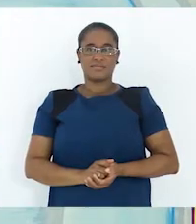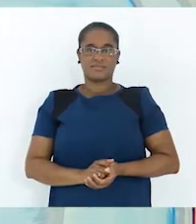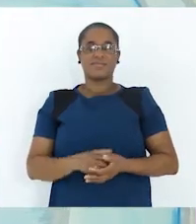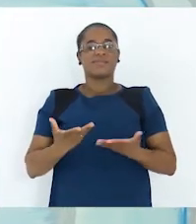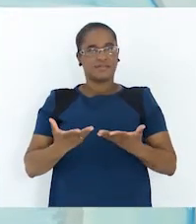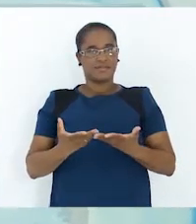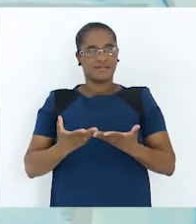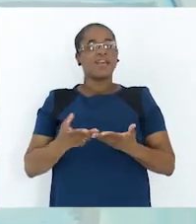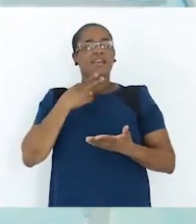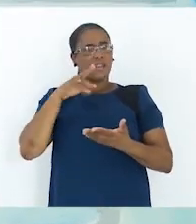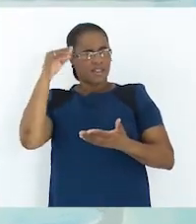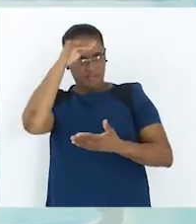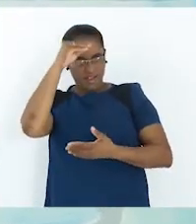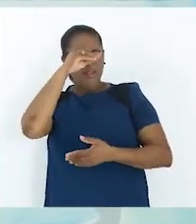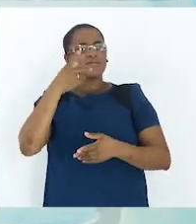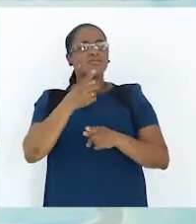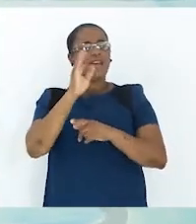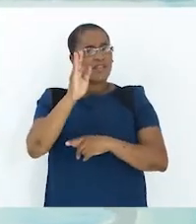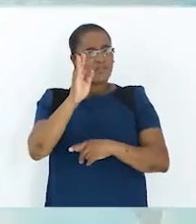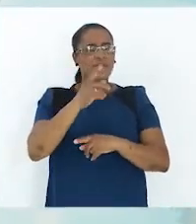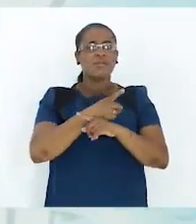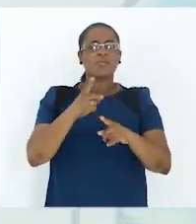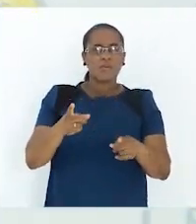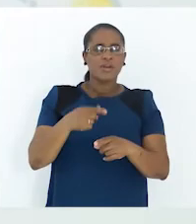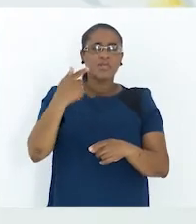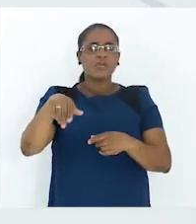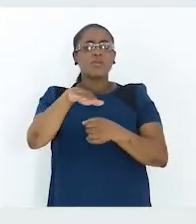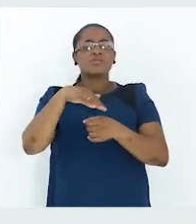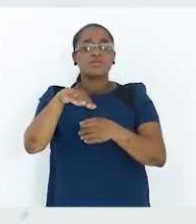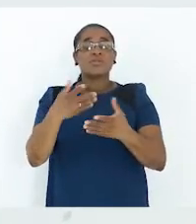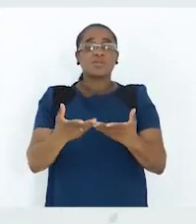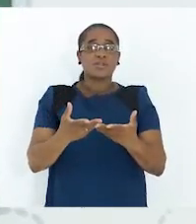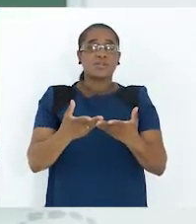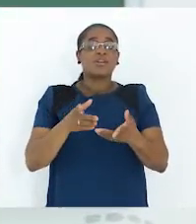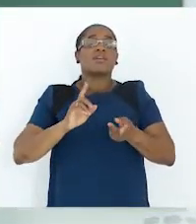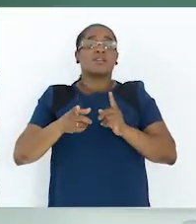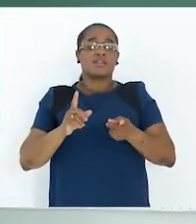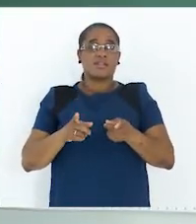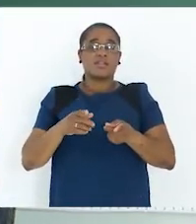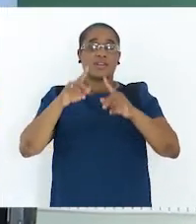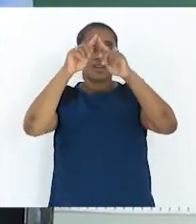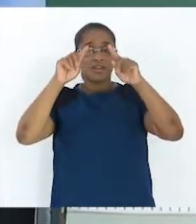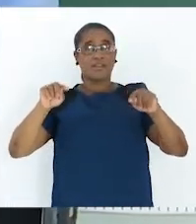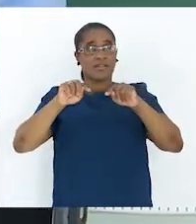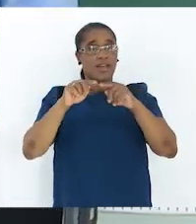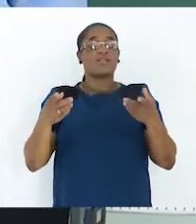Claro que é falsa. Por quê? Porque temos uma situação em que delta